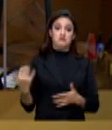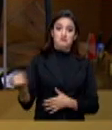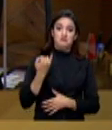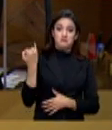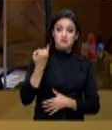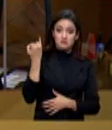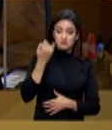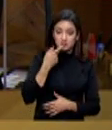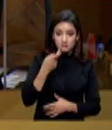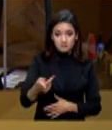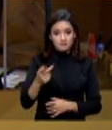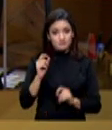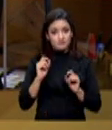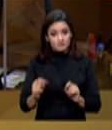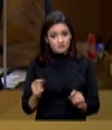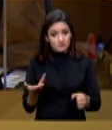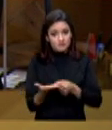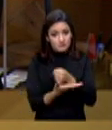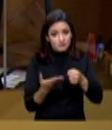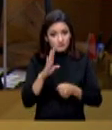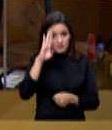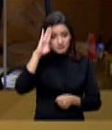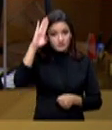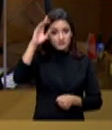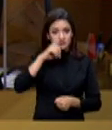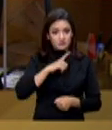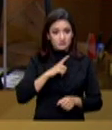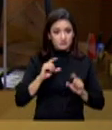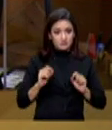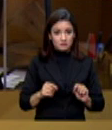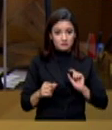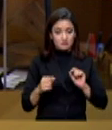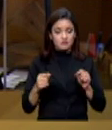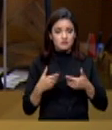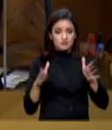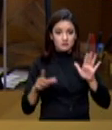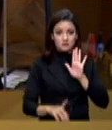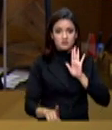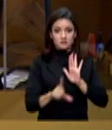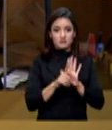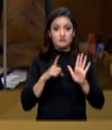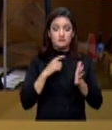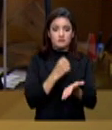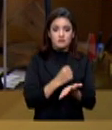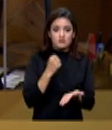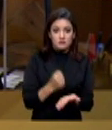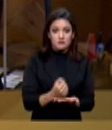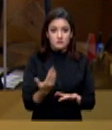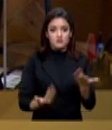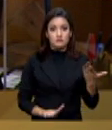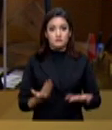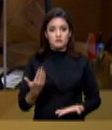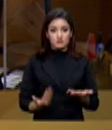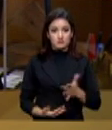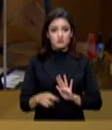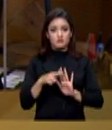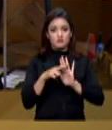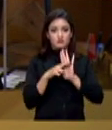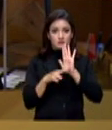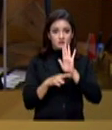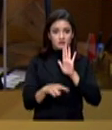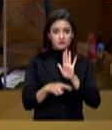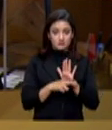refletir e na sua essência a edição superveniente legislações que alteram cláusulas de contratos de serviços regulados